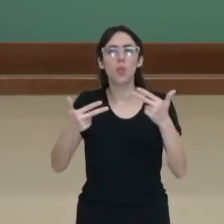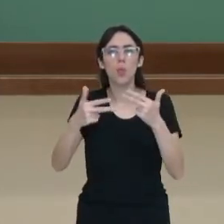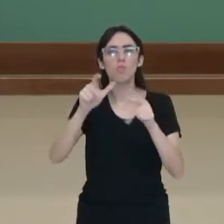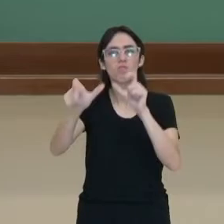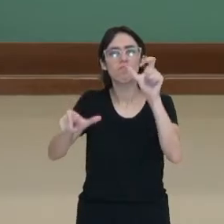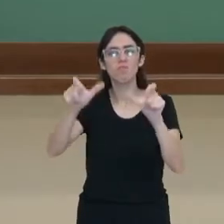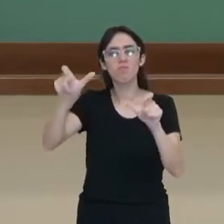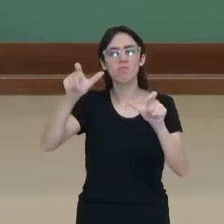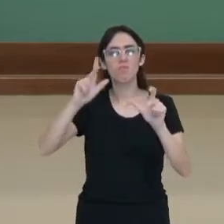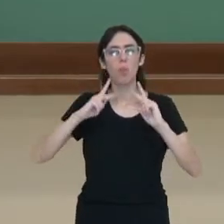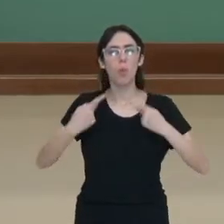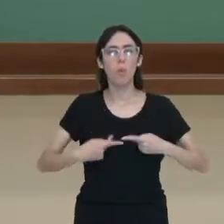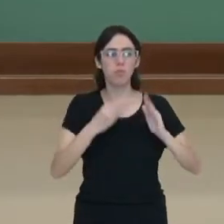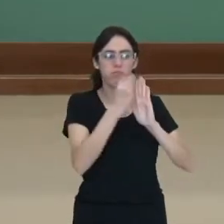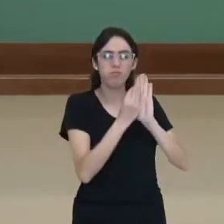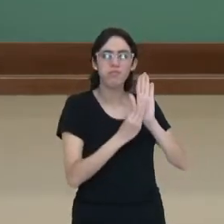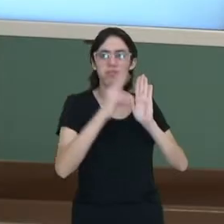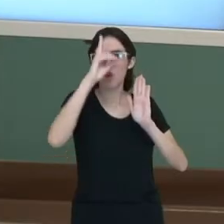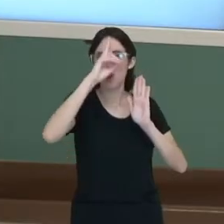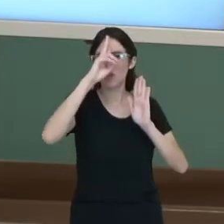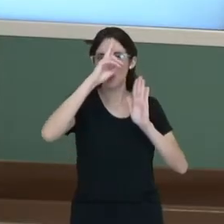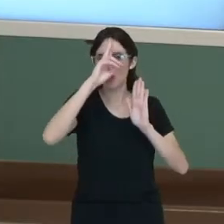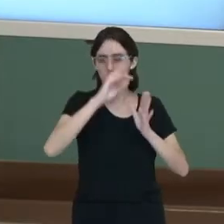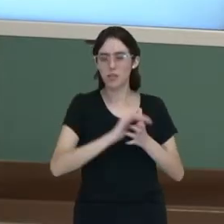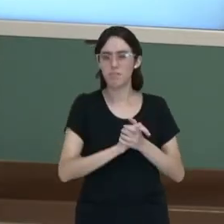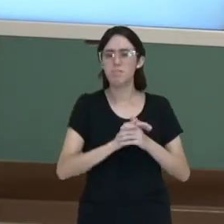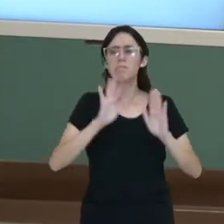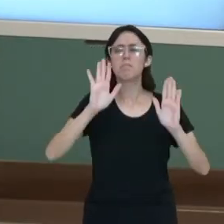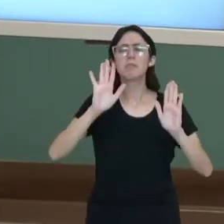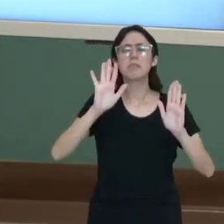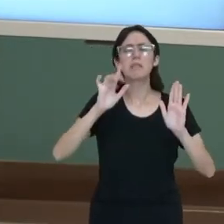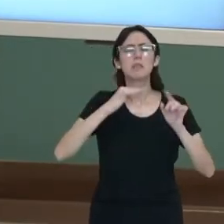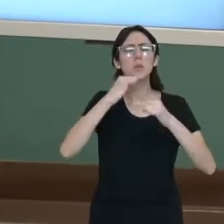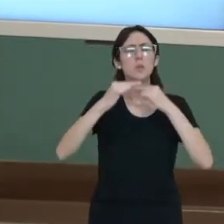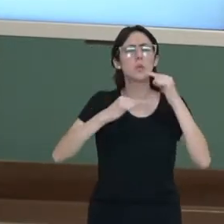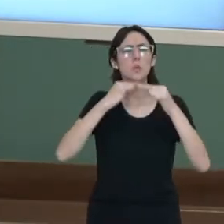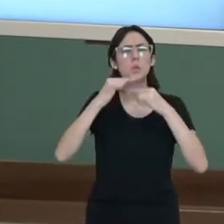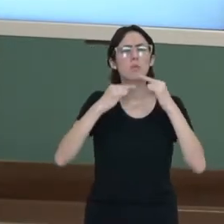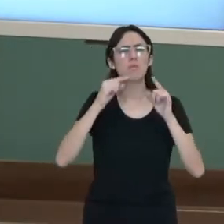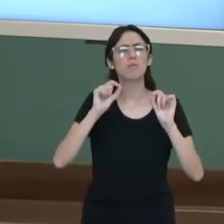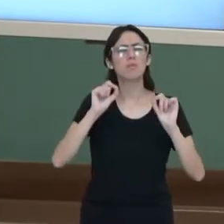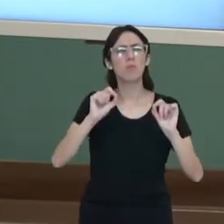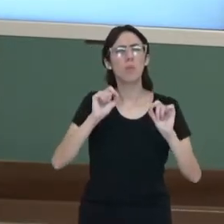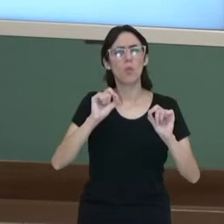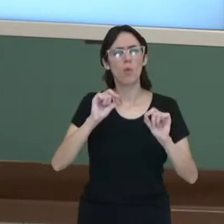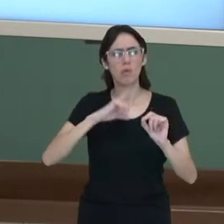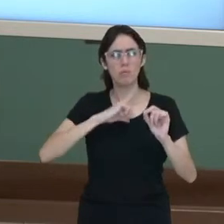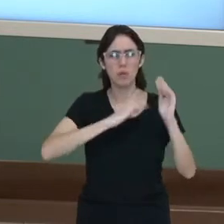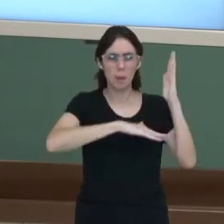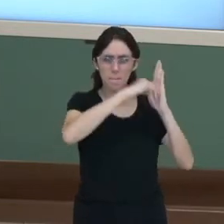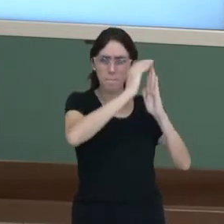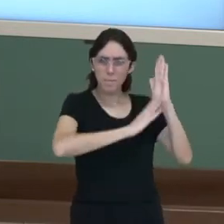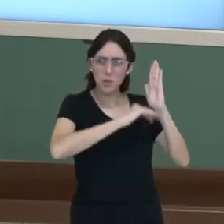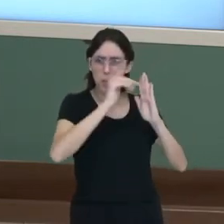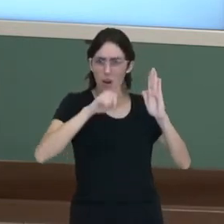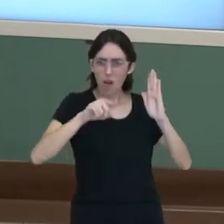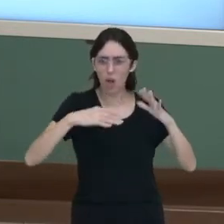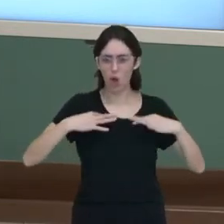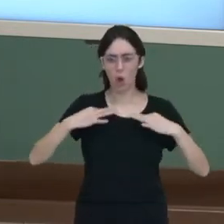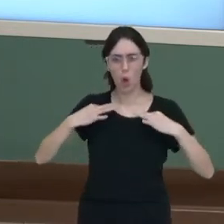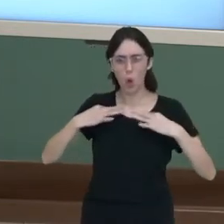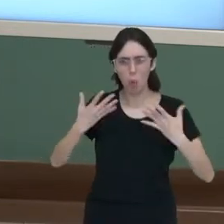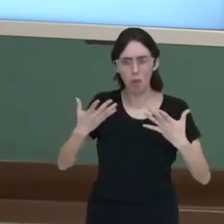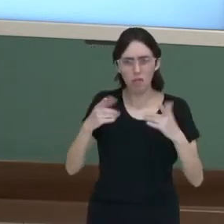passado. Professor, fala, Joãozinho. É uma roupa? Também. Uma pintura? Também. Até uma